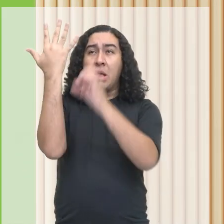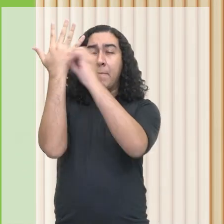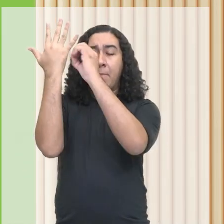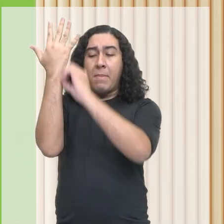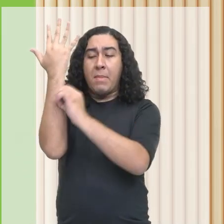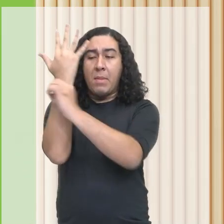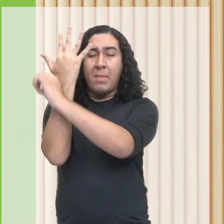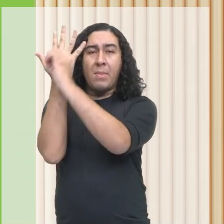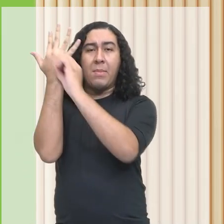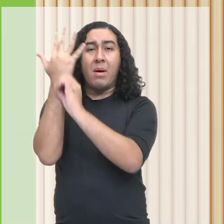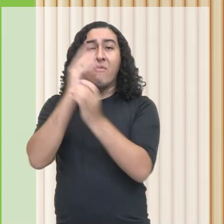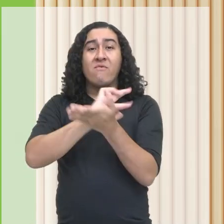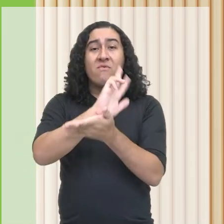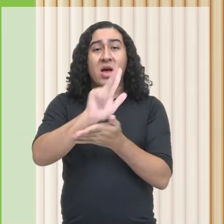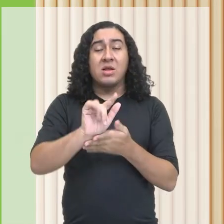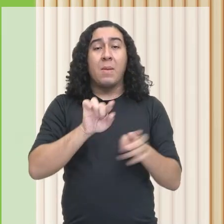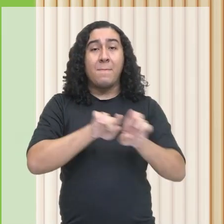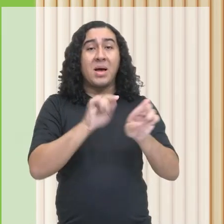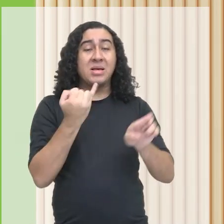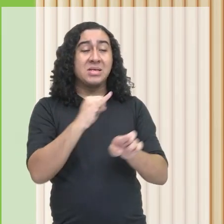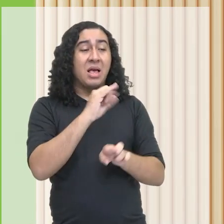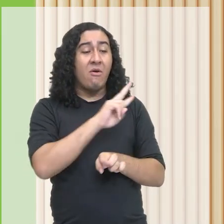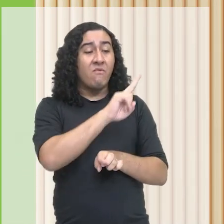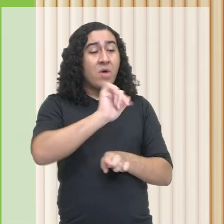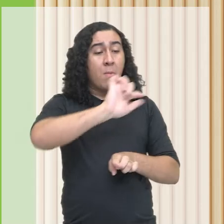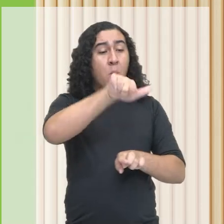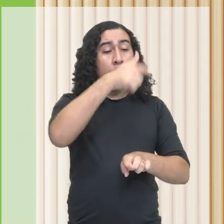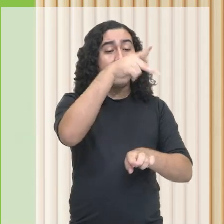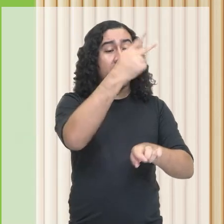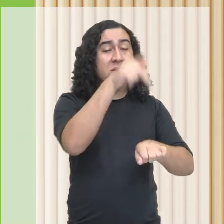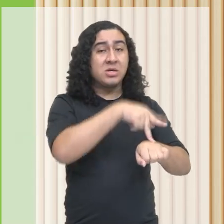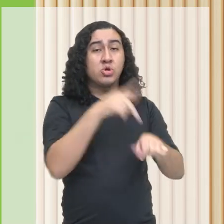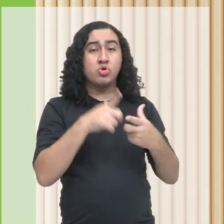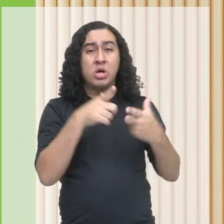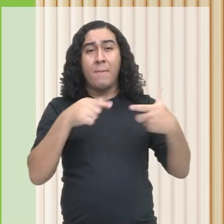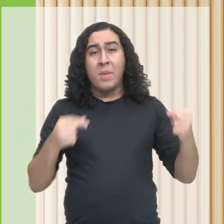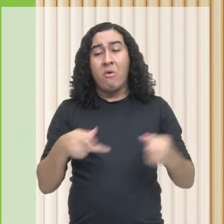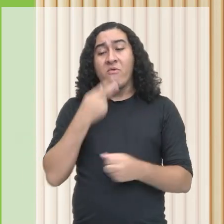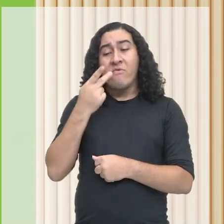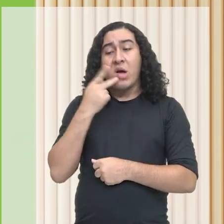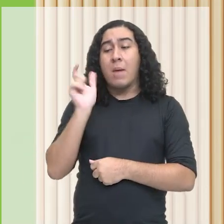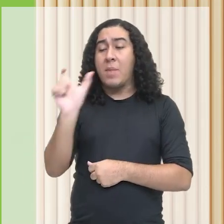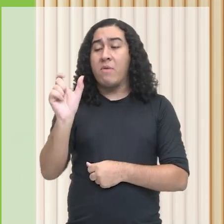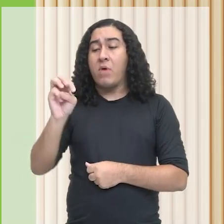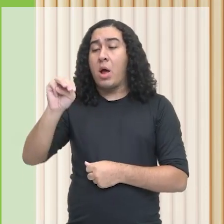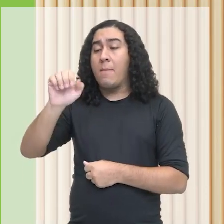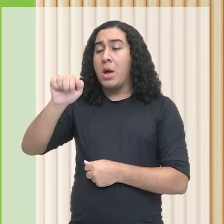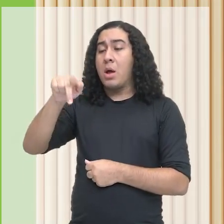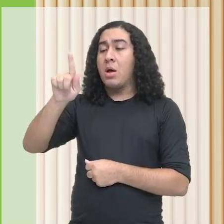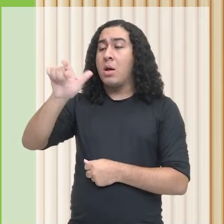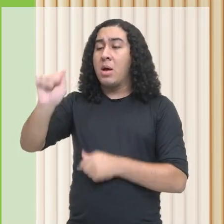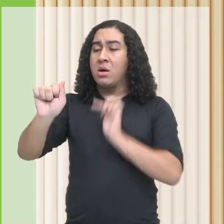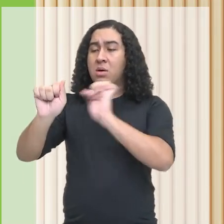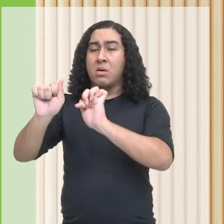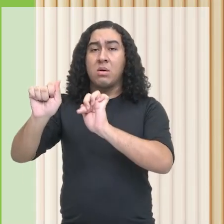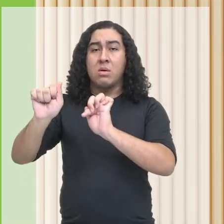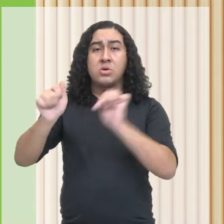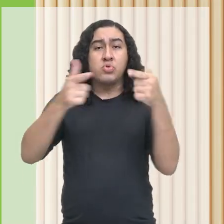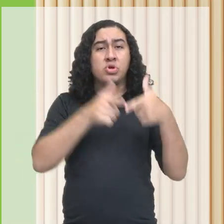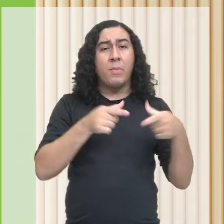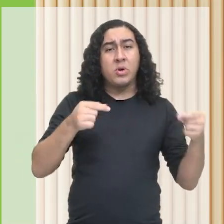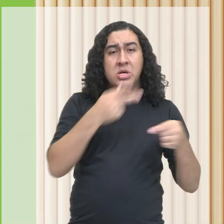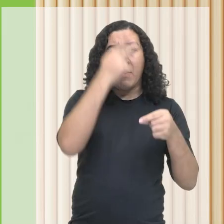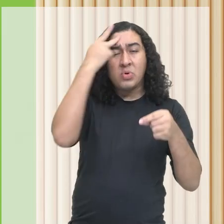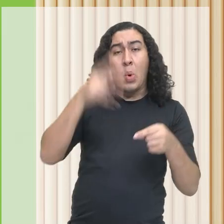mangueira. Mas se eu chegar e falar em manga no Japão, eles vão entender do que eu estou falando? Eles não